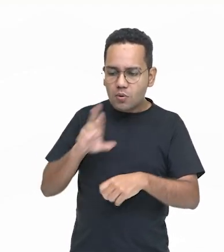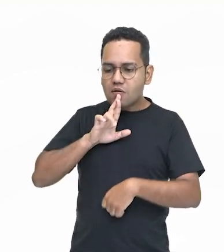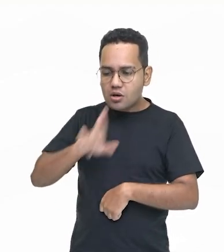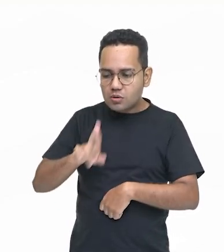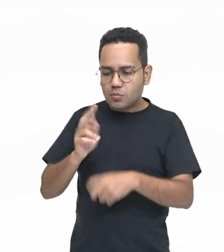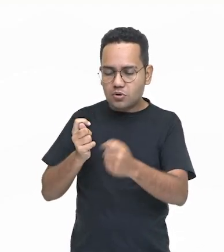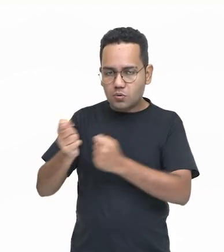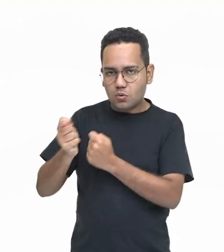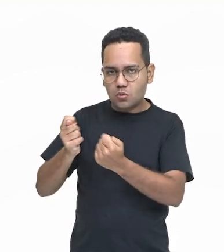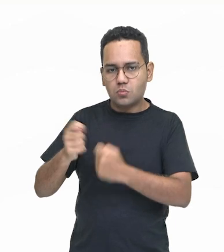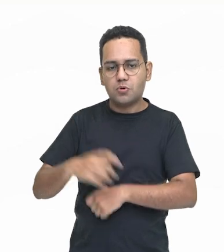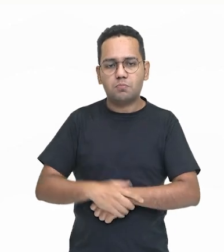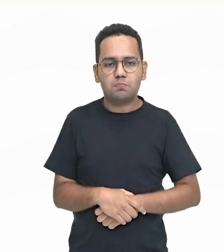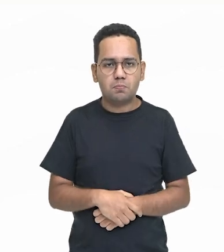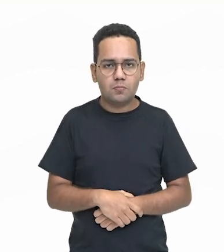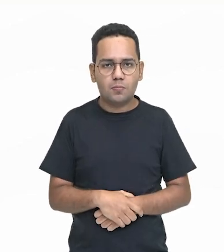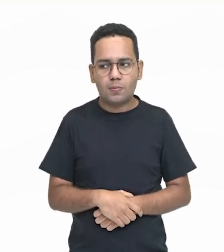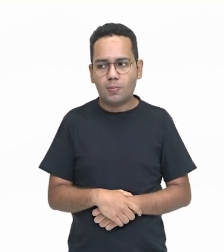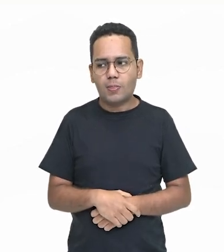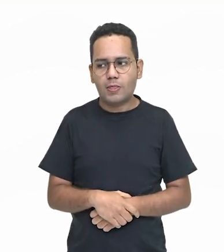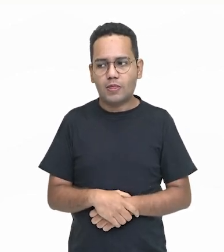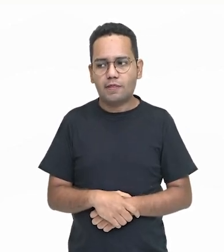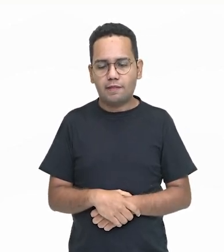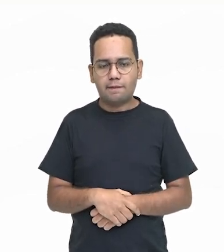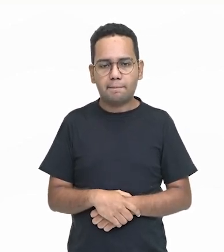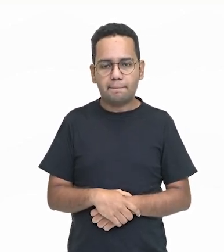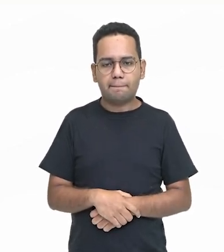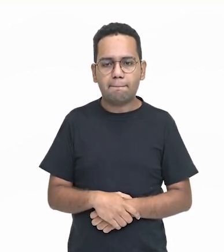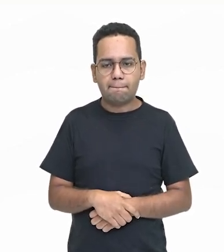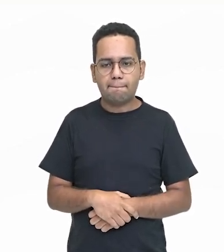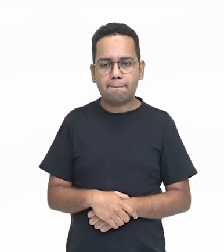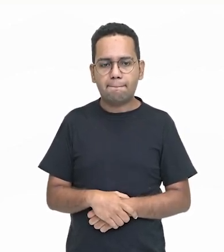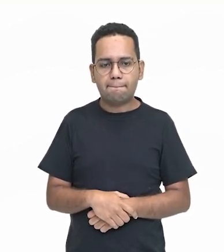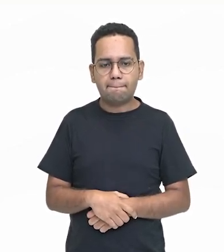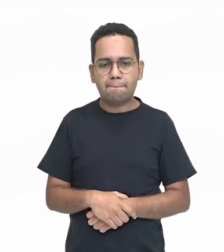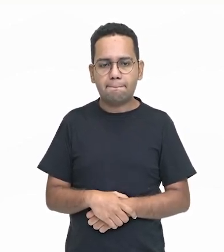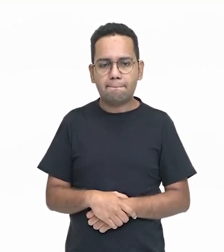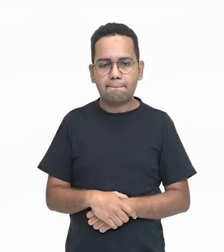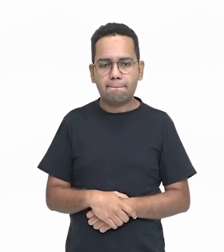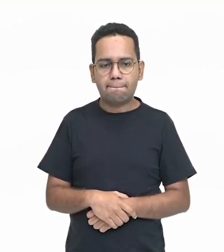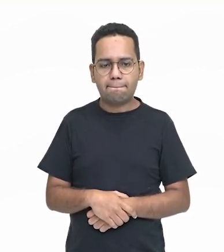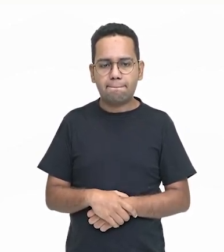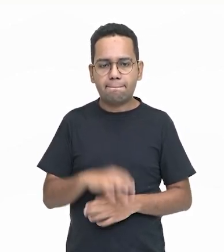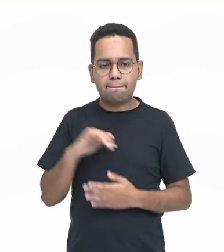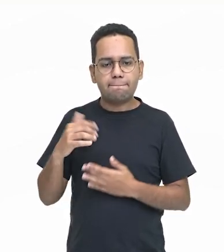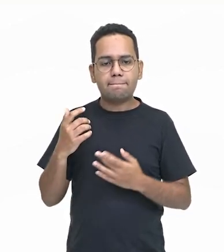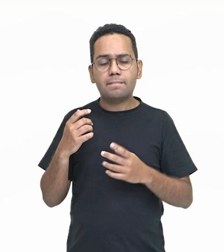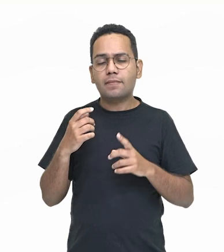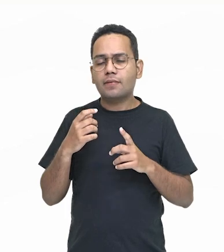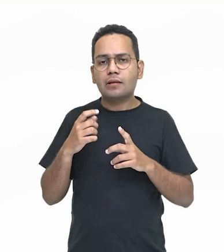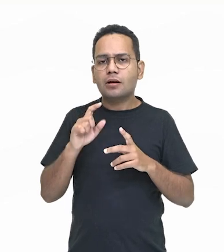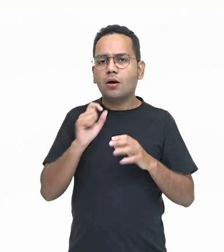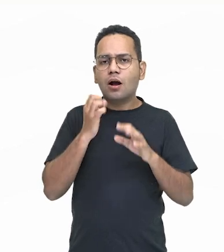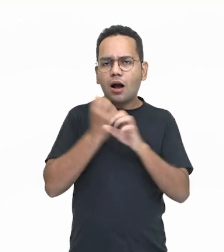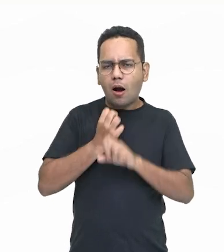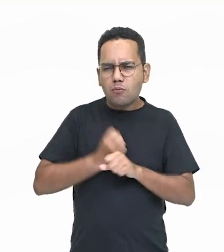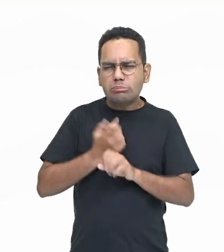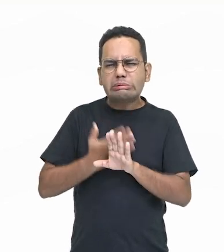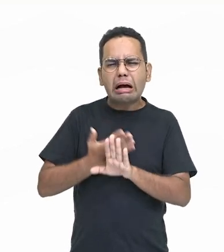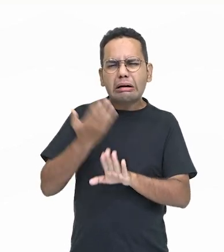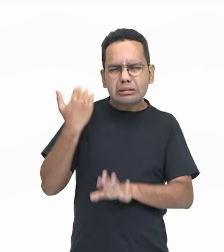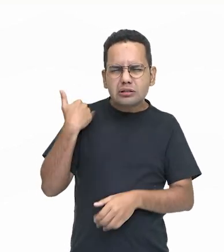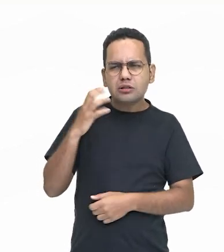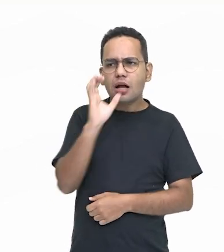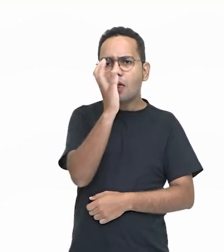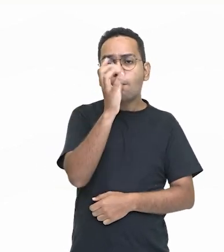Então é isso que a gente vai fazer, olha aqui. Primeiro o cálculo das lâmpadas incandescentes. Lembra só, pessoal? Eram